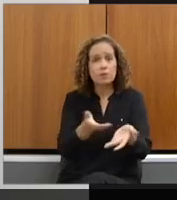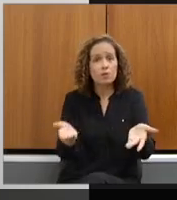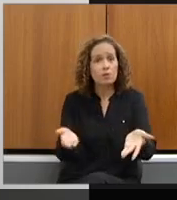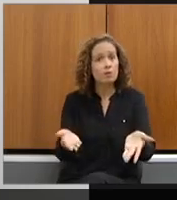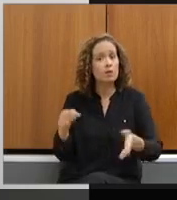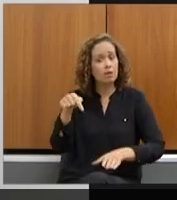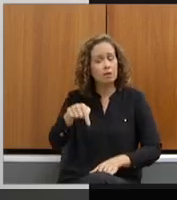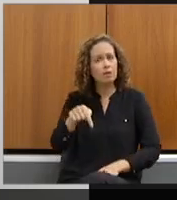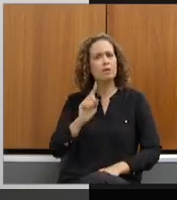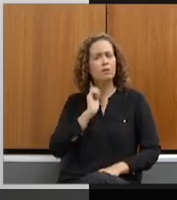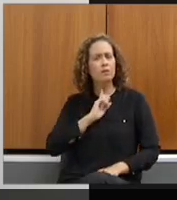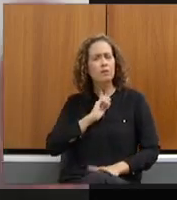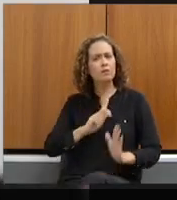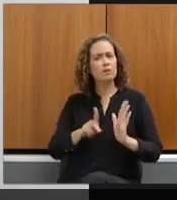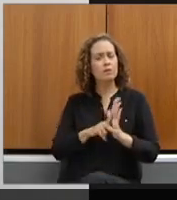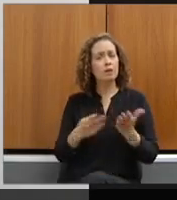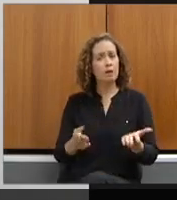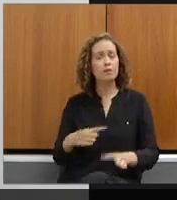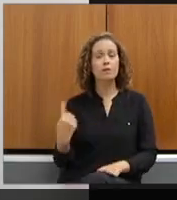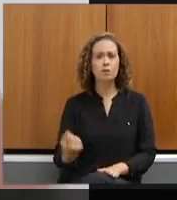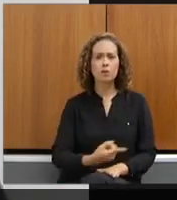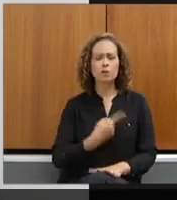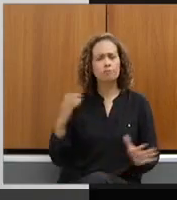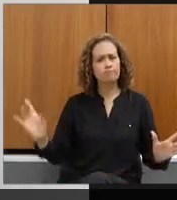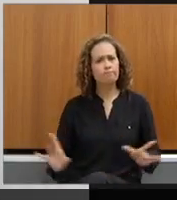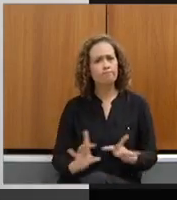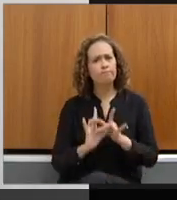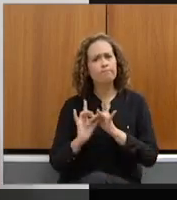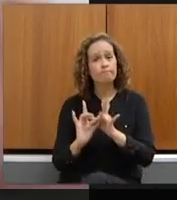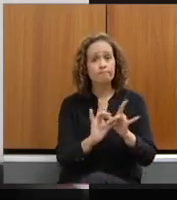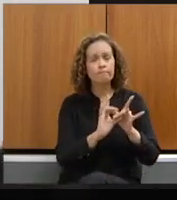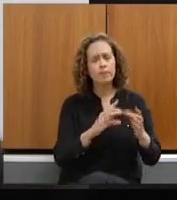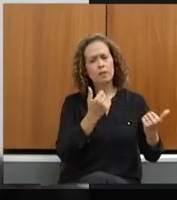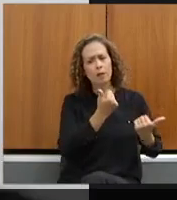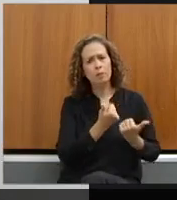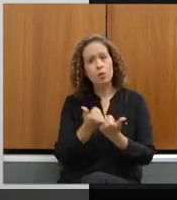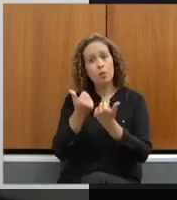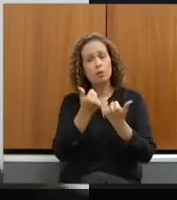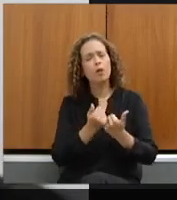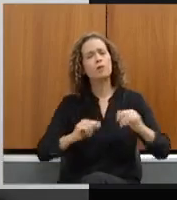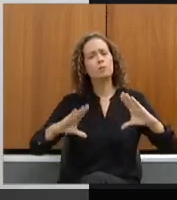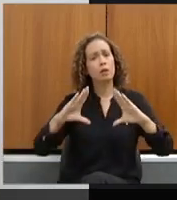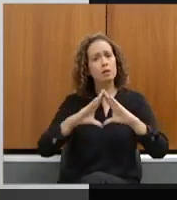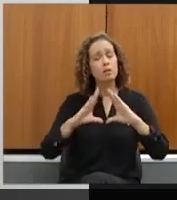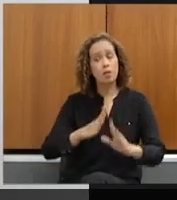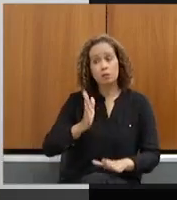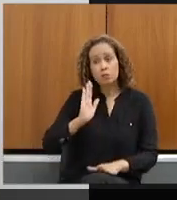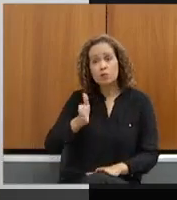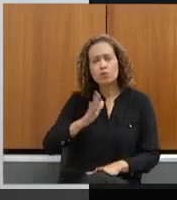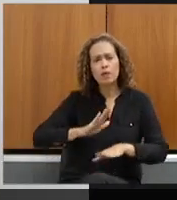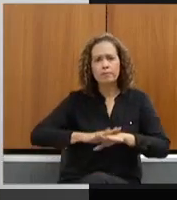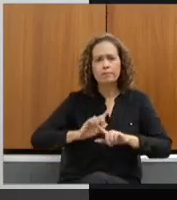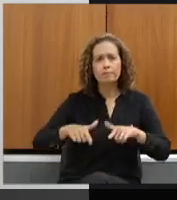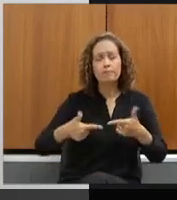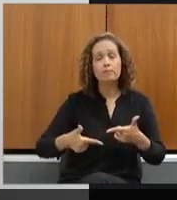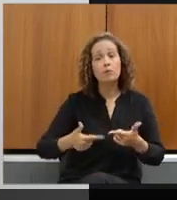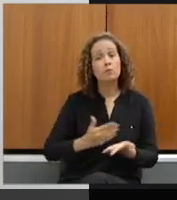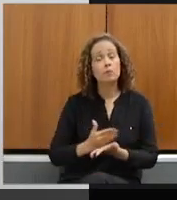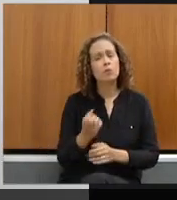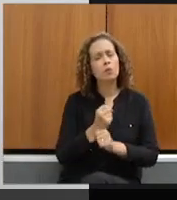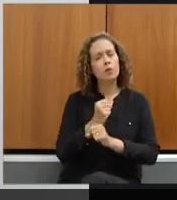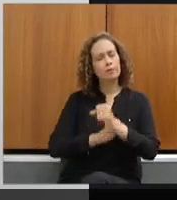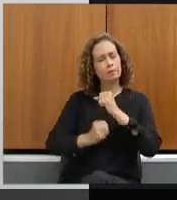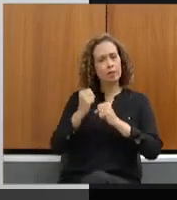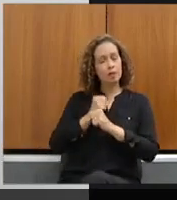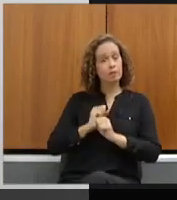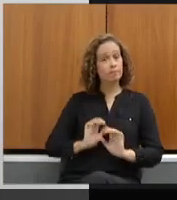nosso Estado então nós temos que dar as mãos Ter uma atitude de colaboração como Assembleia vem fazendo Desde o ano passado